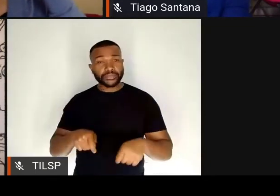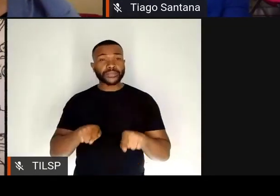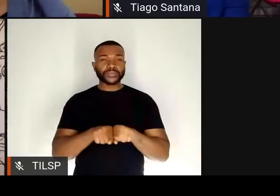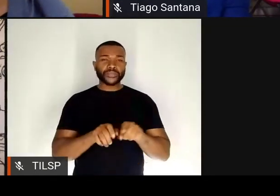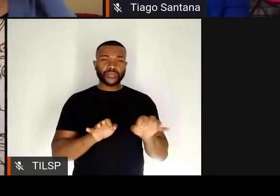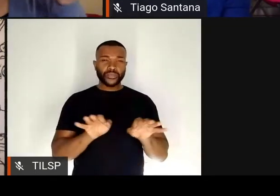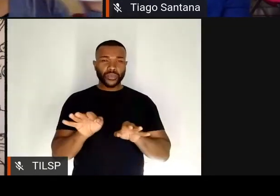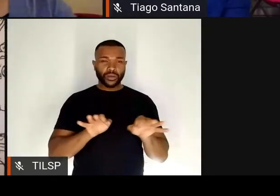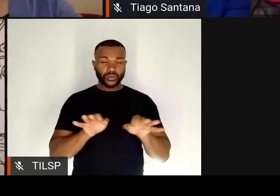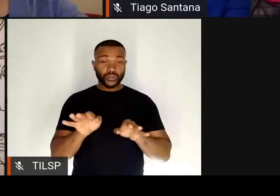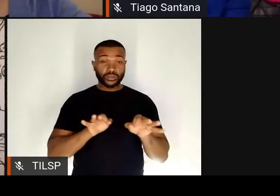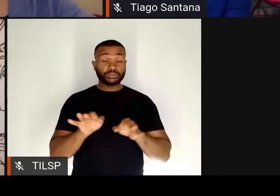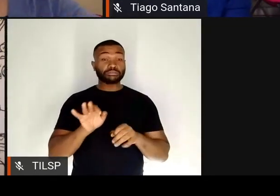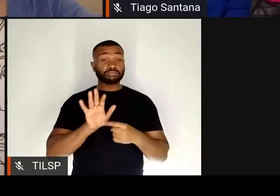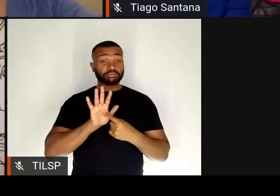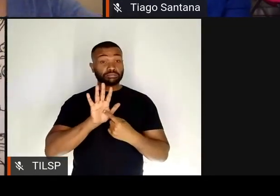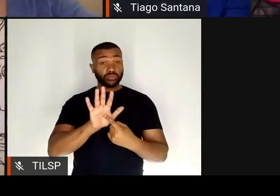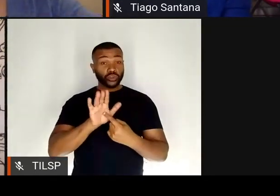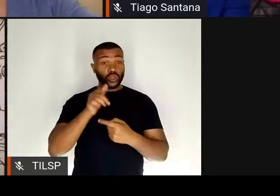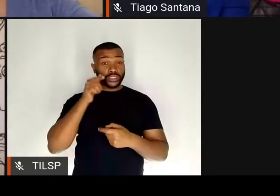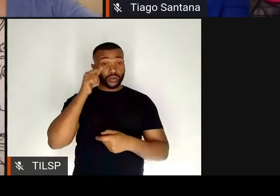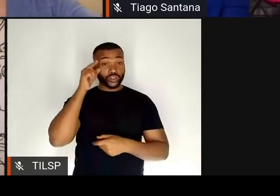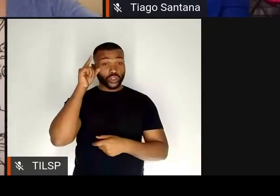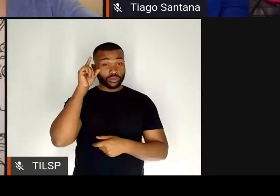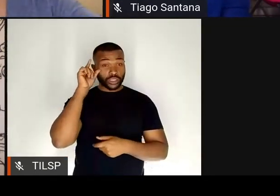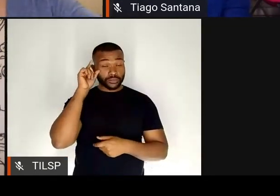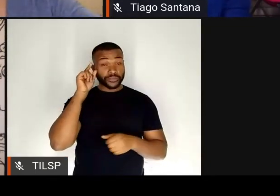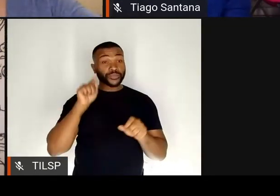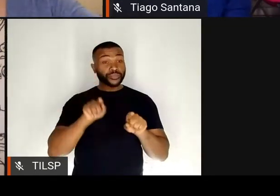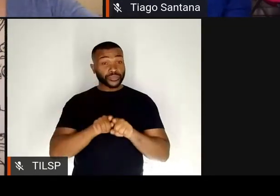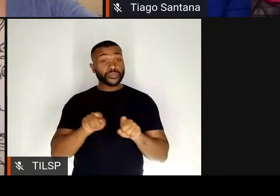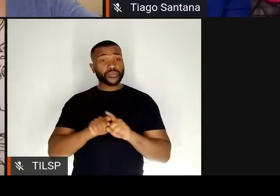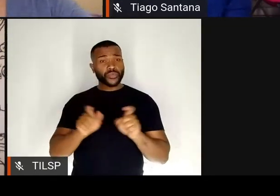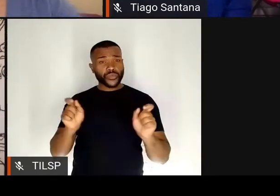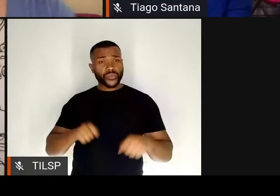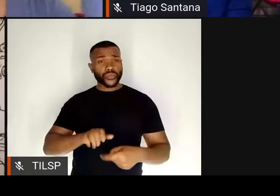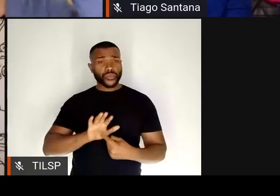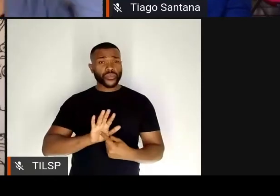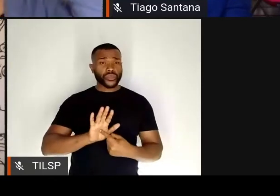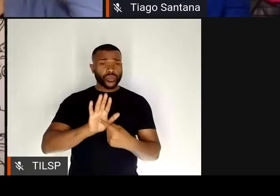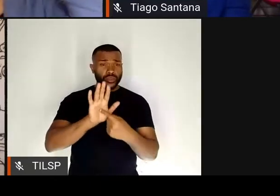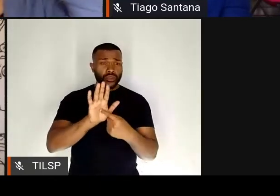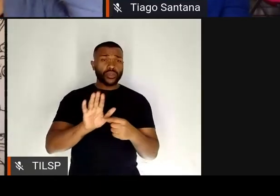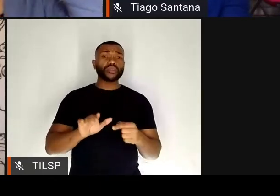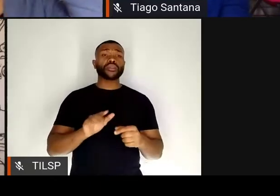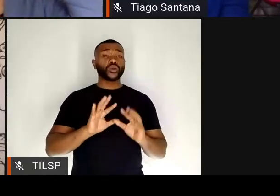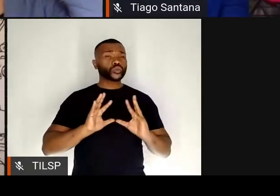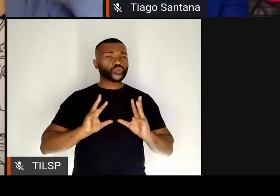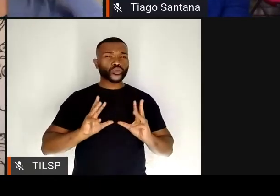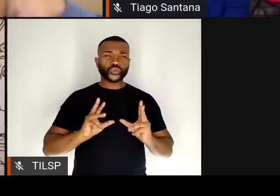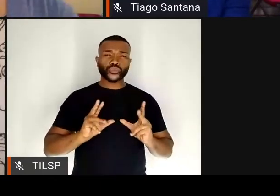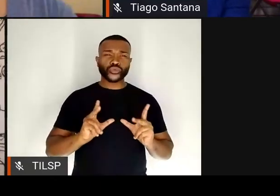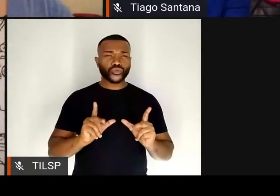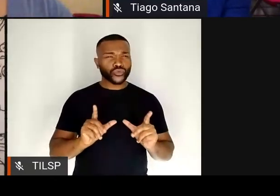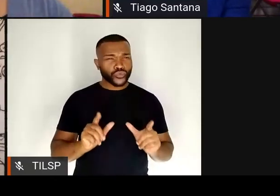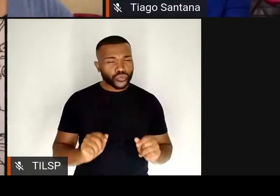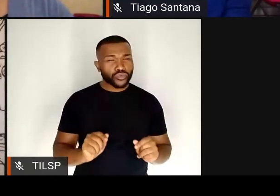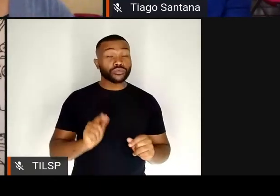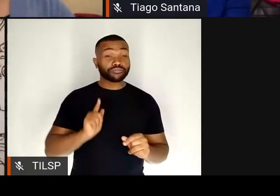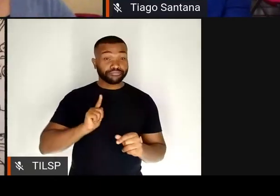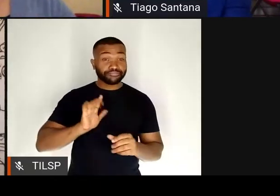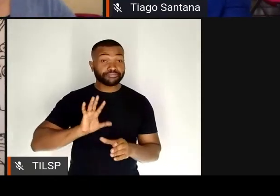de encenação, e ela absolutamente nunca dá conta, né, quer dizer, do todo, né, e ela se insere depois